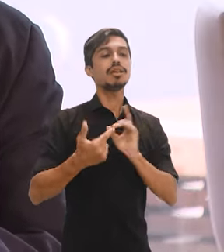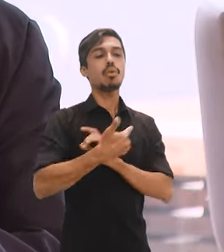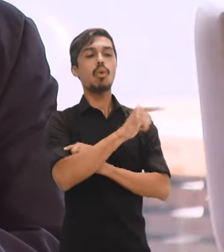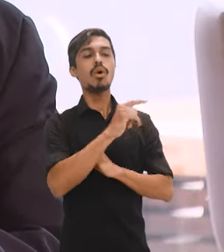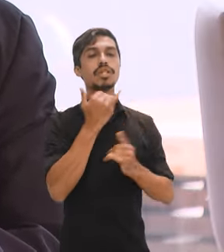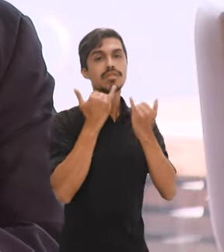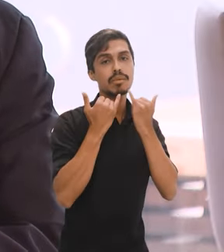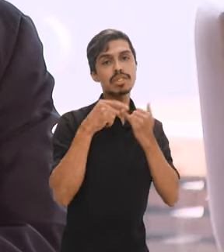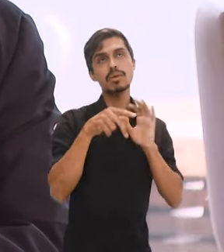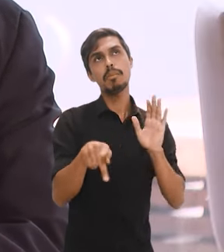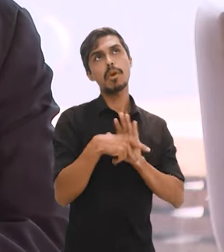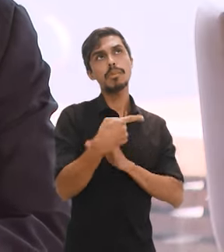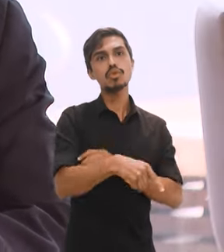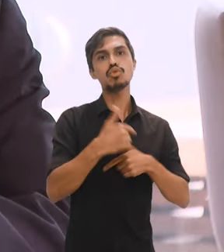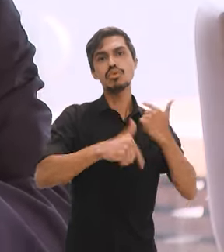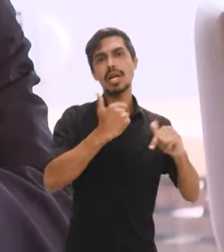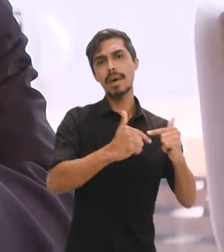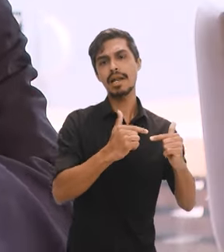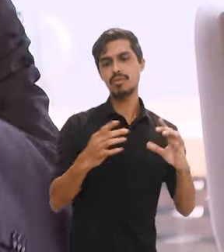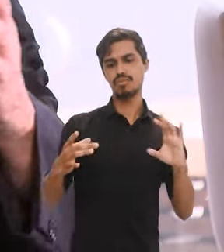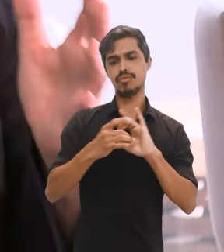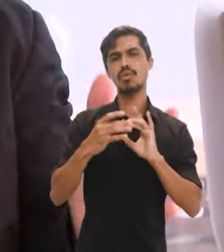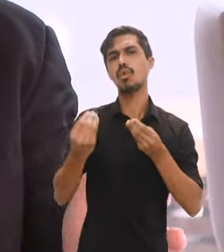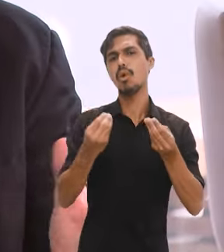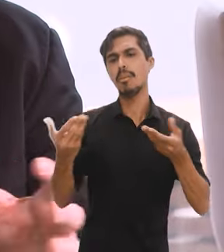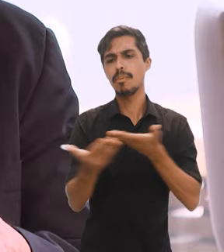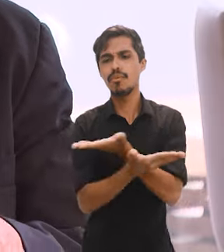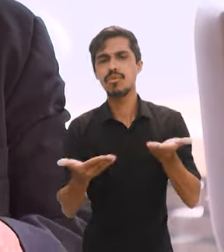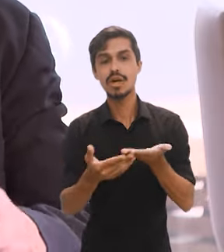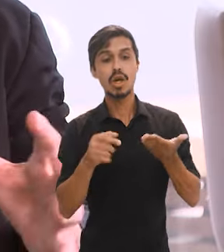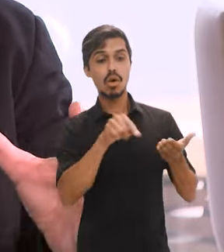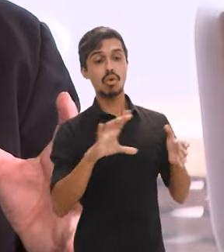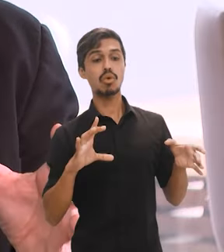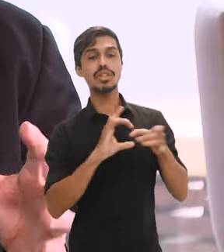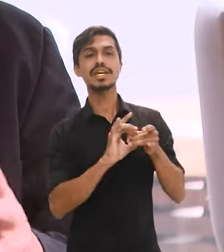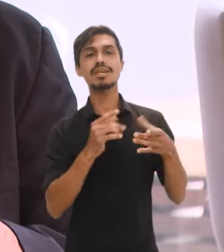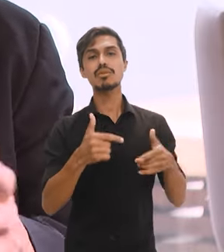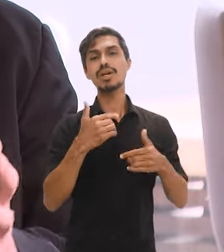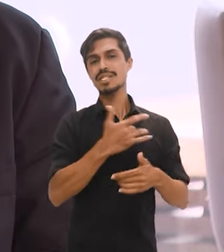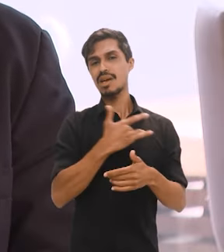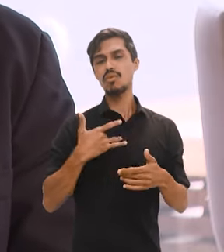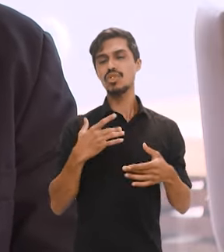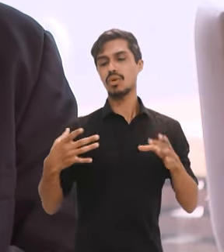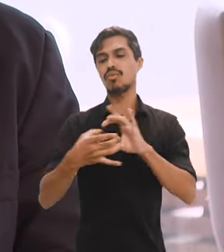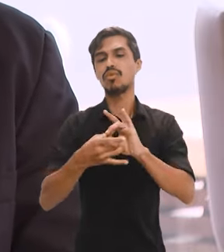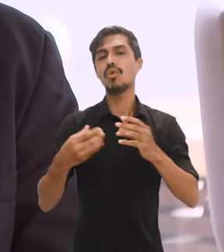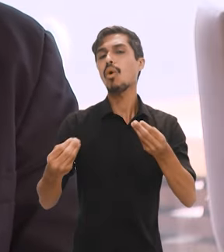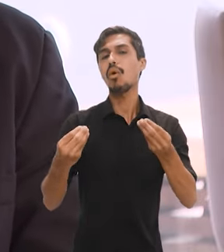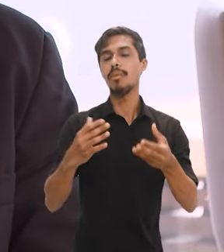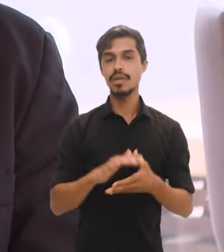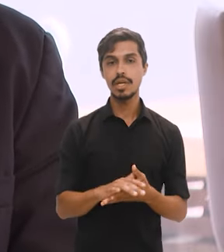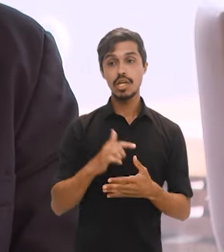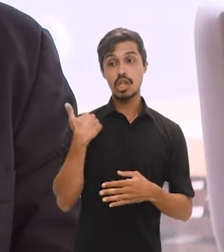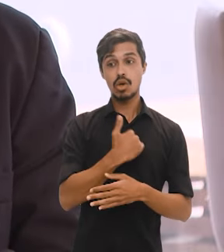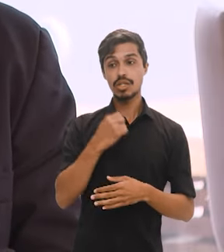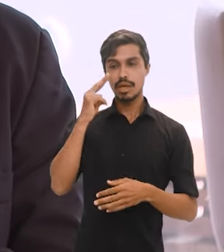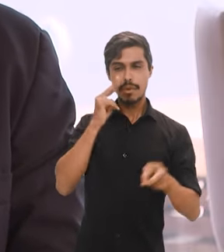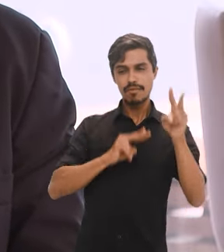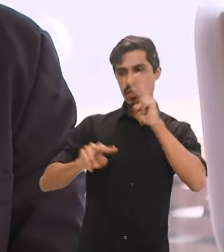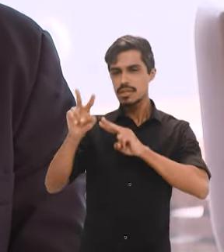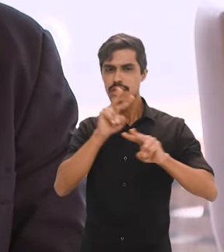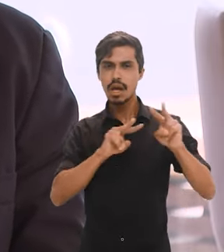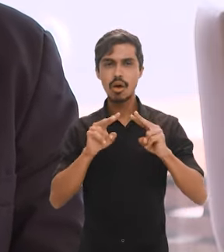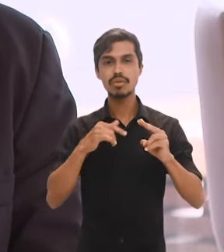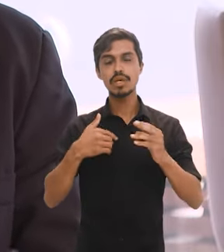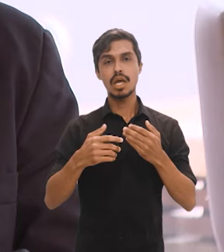sobre a situação do trabalho? Quais as conexões sobre a questão da saúde? Então, esse olhar mais amplo é o desafio que nós estamos tendo agora pela